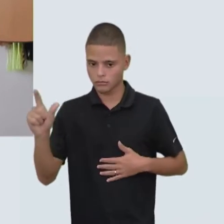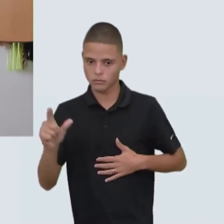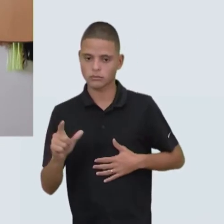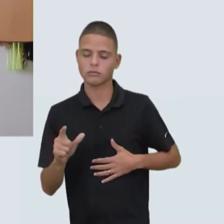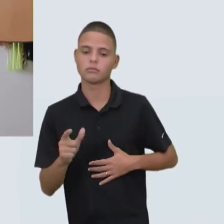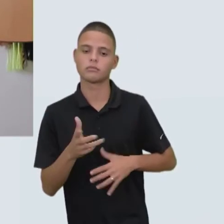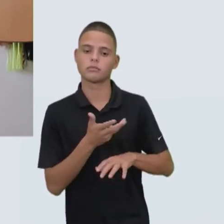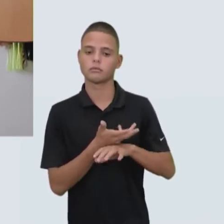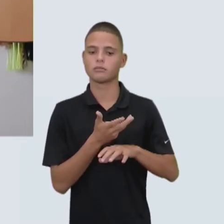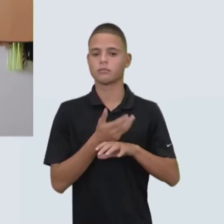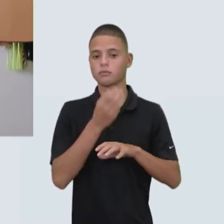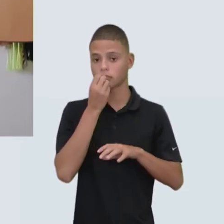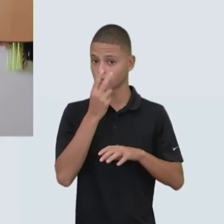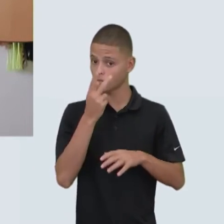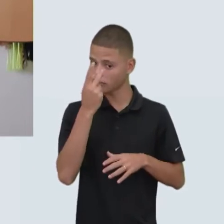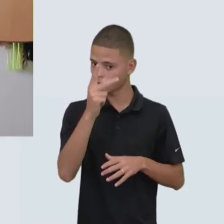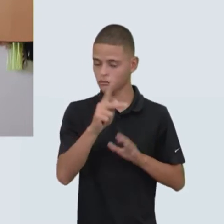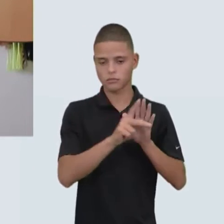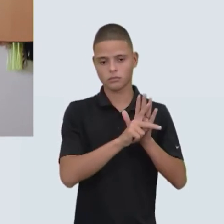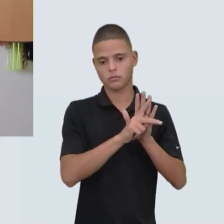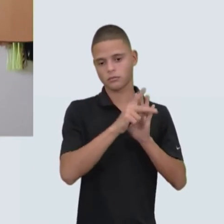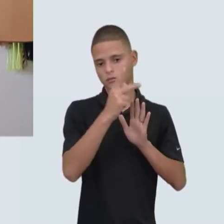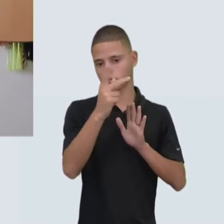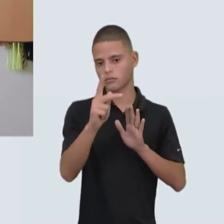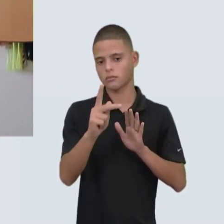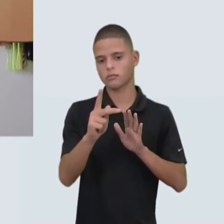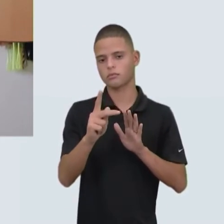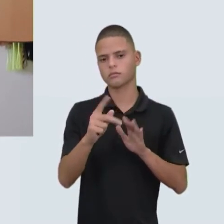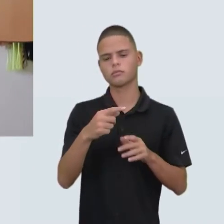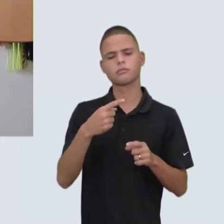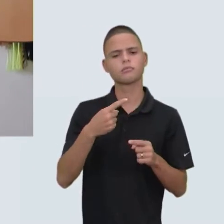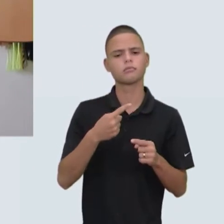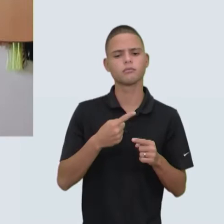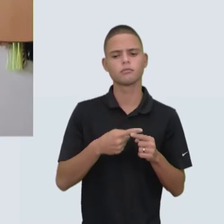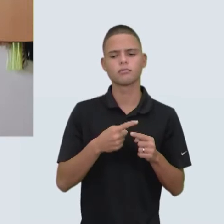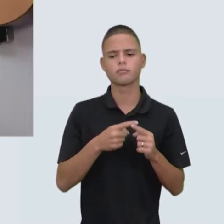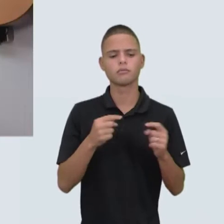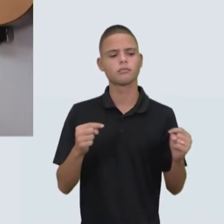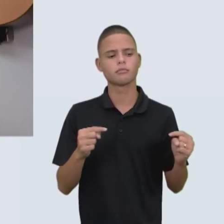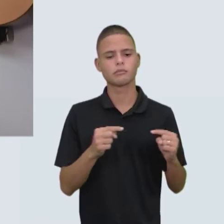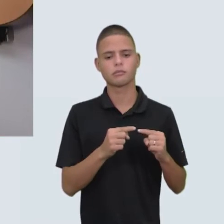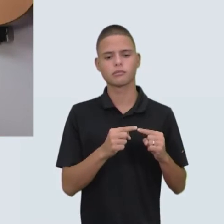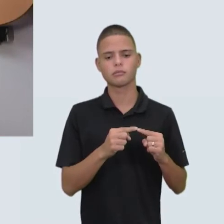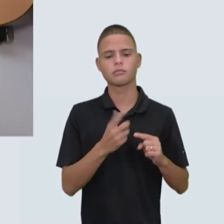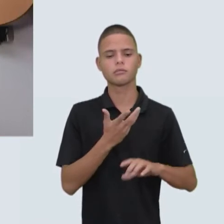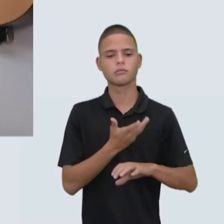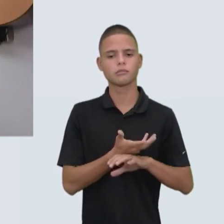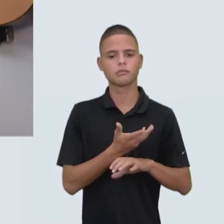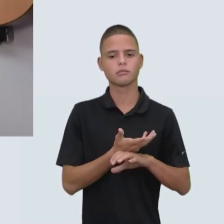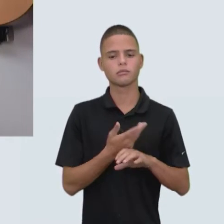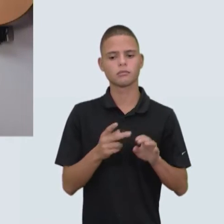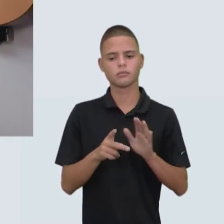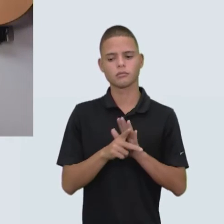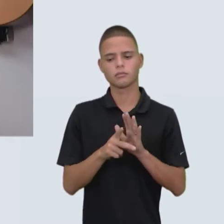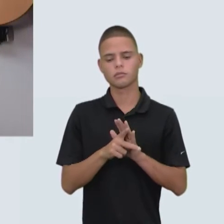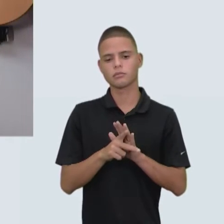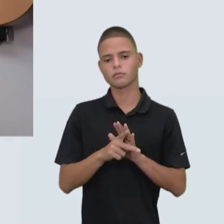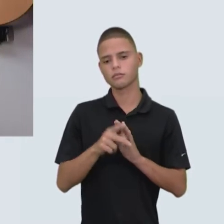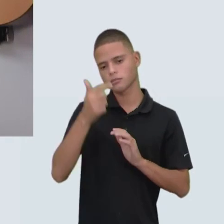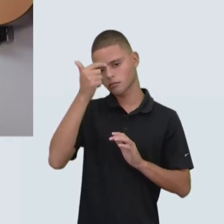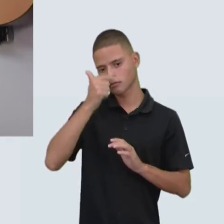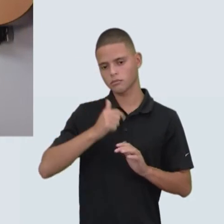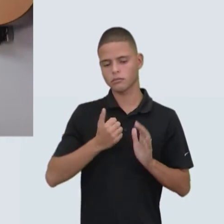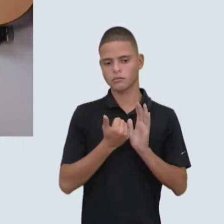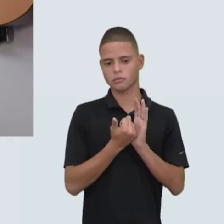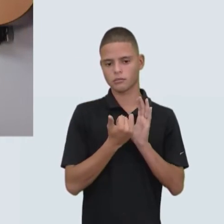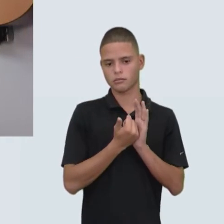gente fala de construção de marca pessoal, você tem um porquê de estar fazendo aquele conteúdo, né? Você está fazendo aquele conteúdo para elevar a sua